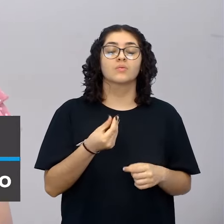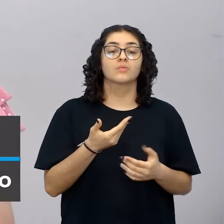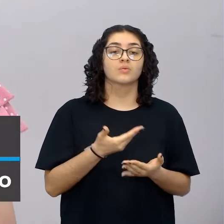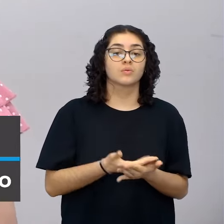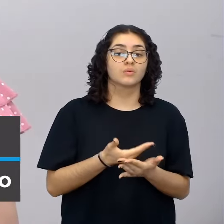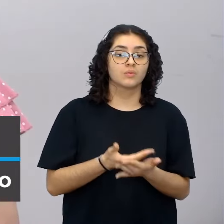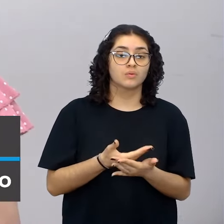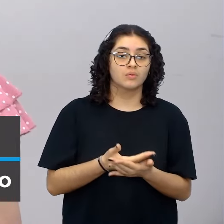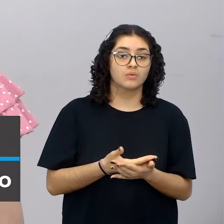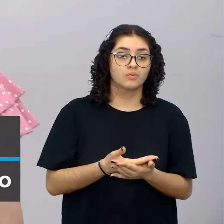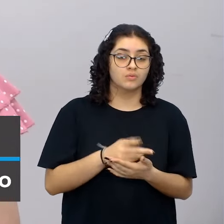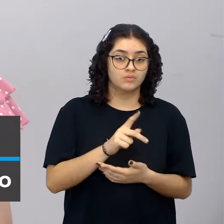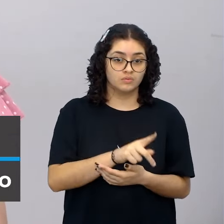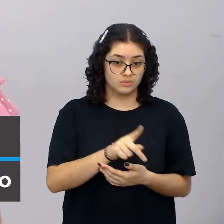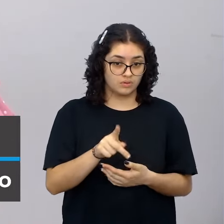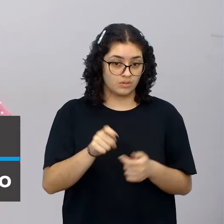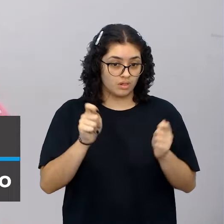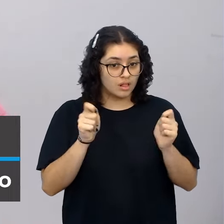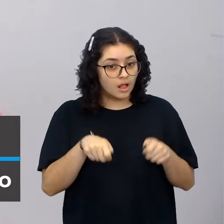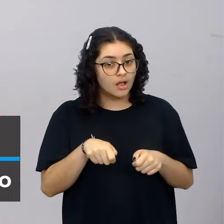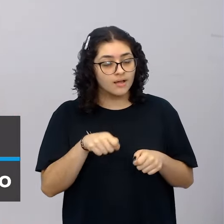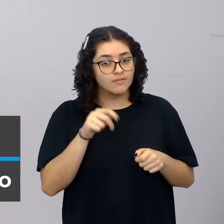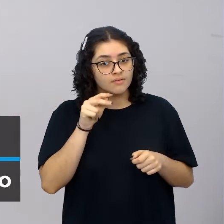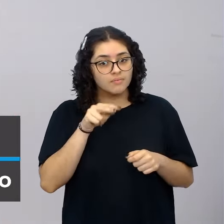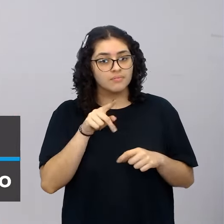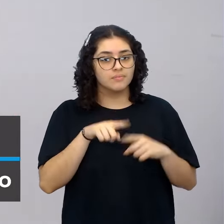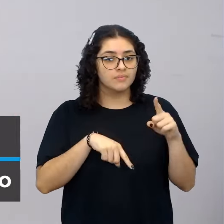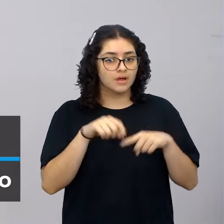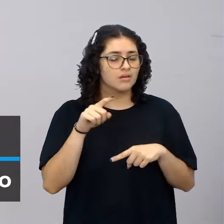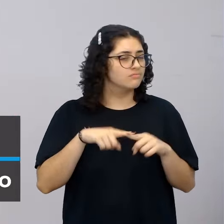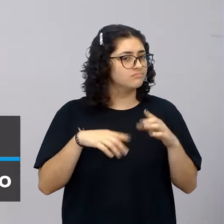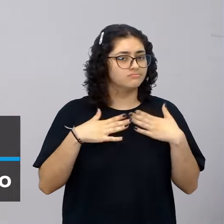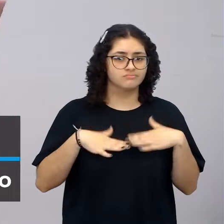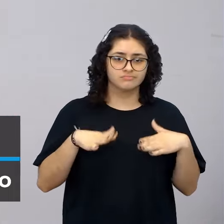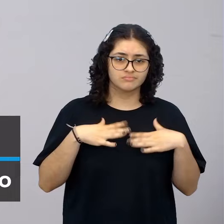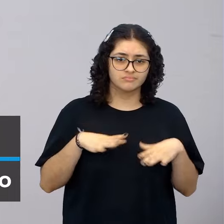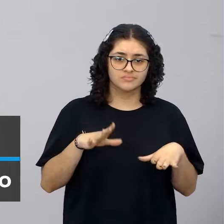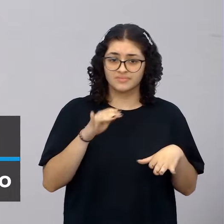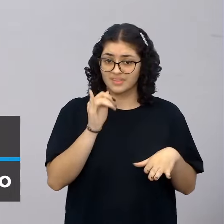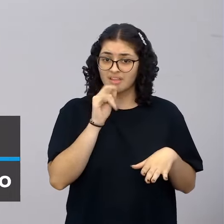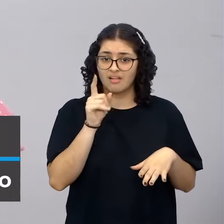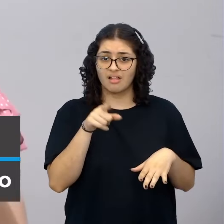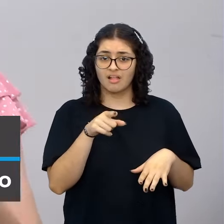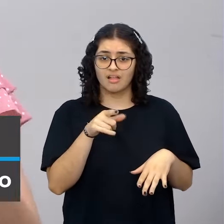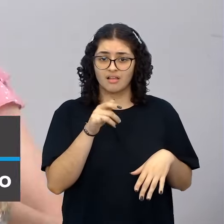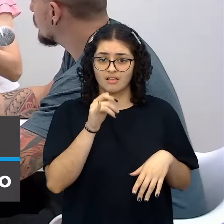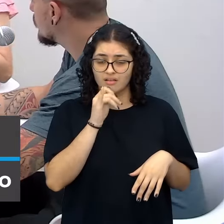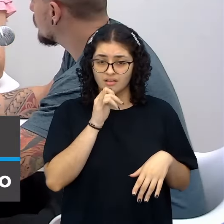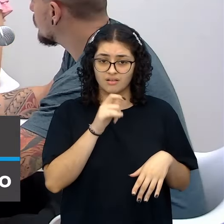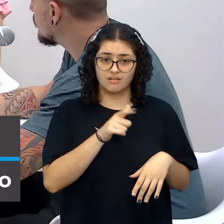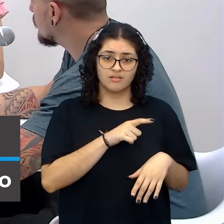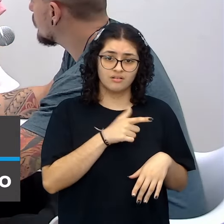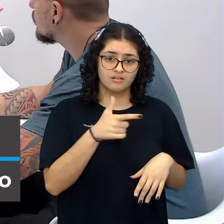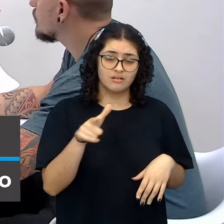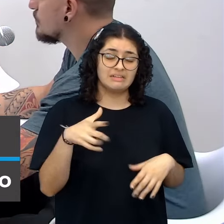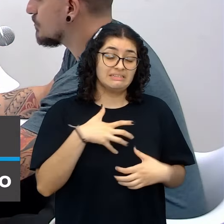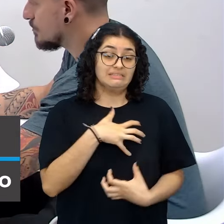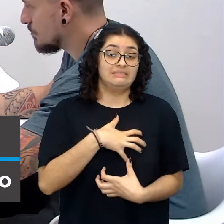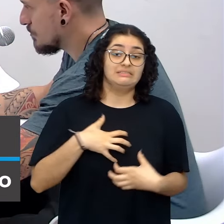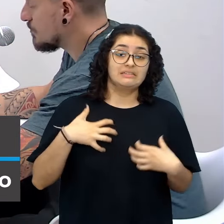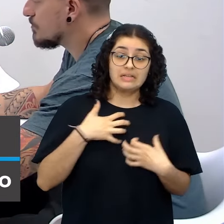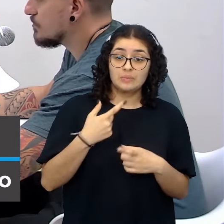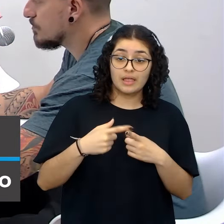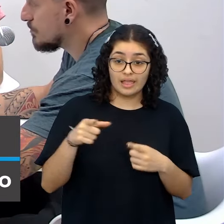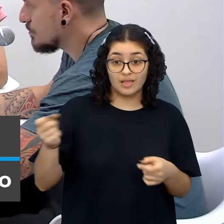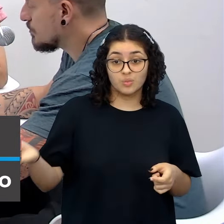para que o professor pudesse olhar o material e dizer assim, não, tranquilo, não tranquilo no sentido de não ter aquela angústia, porque é uma coisa